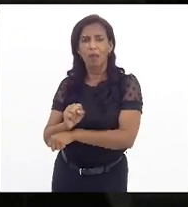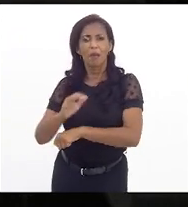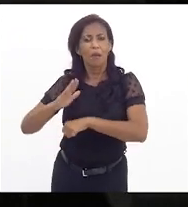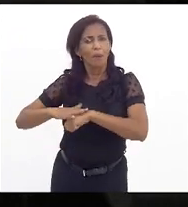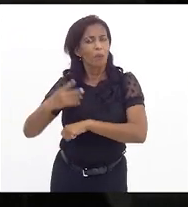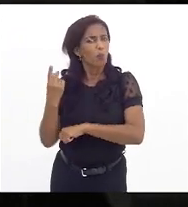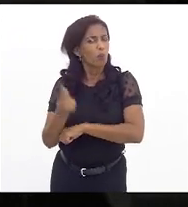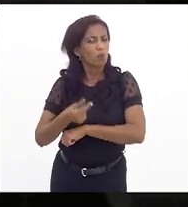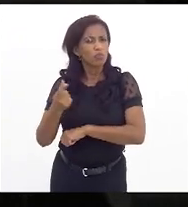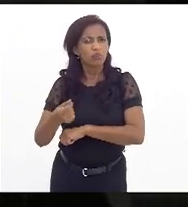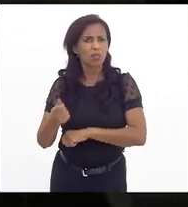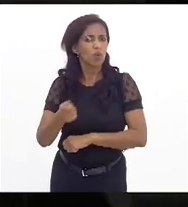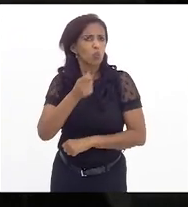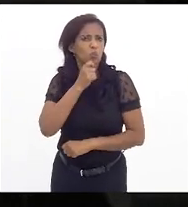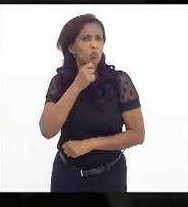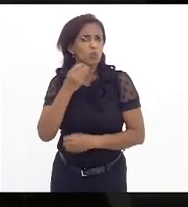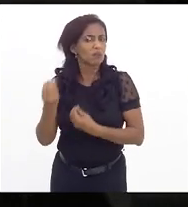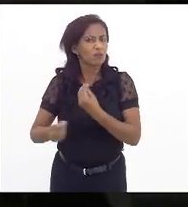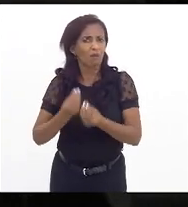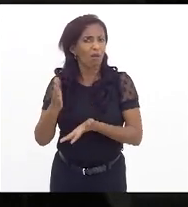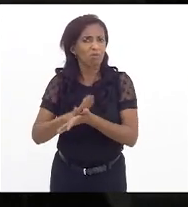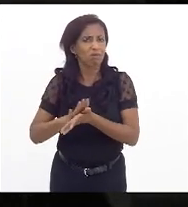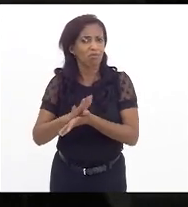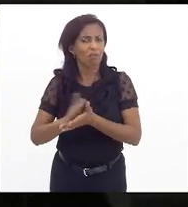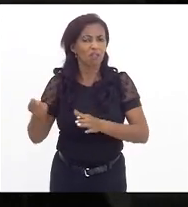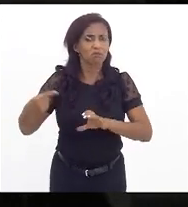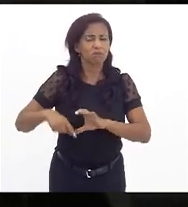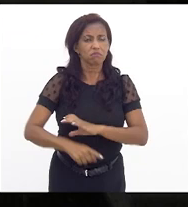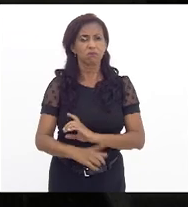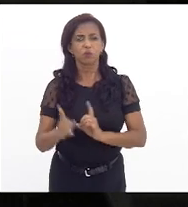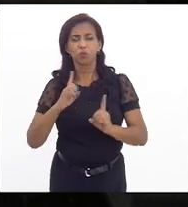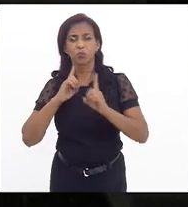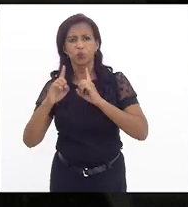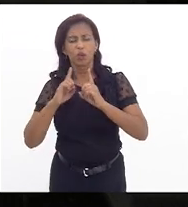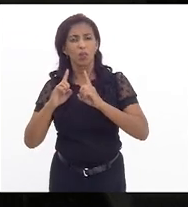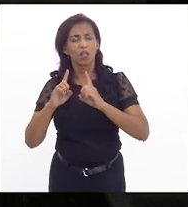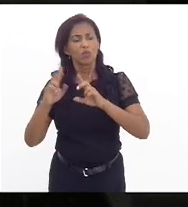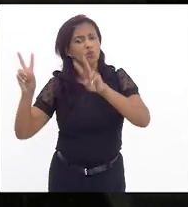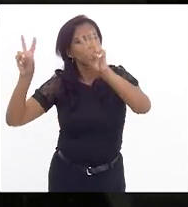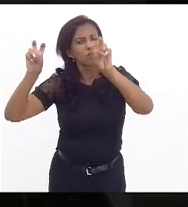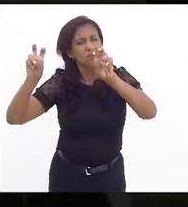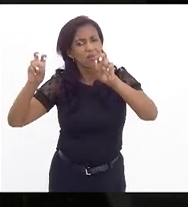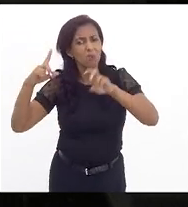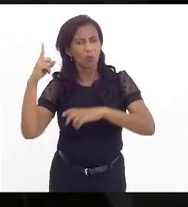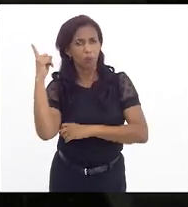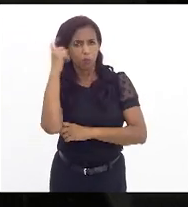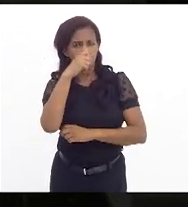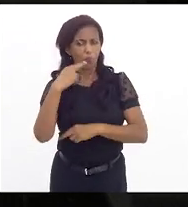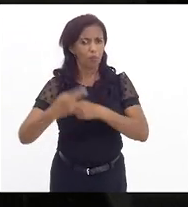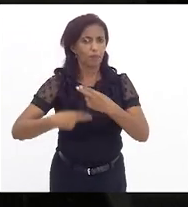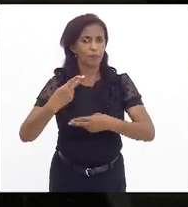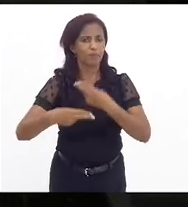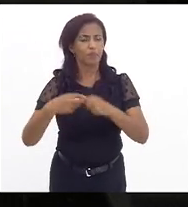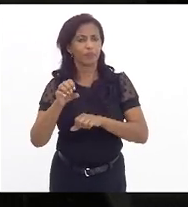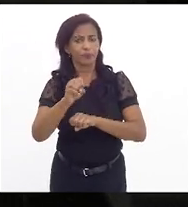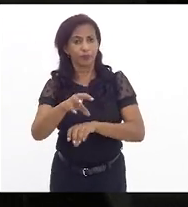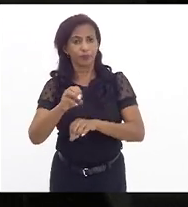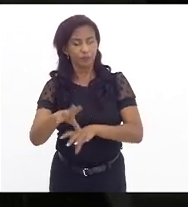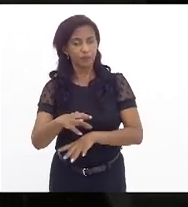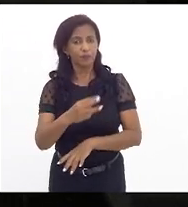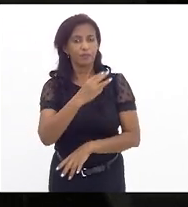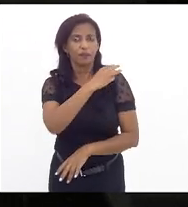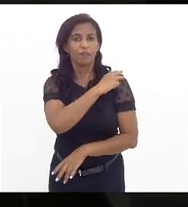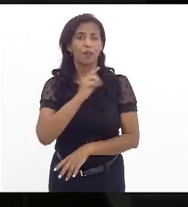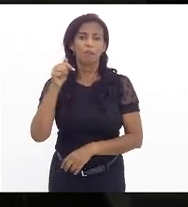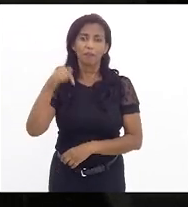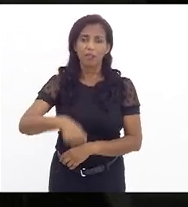muito tempo, não houve, por óbvio, o aprofundamento do debate de um tema tão complexo, Rejane, como a reforma do ensino médio. Mas ainda no